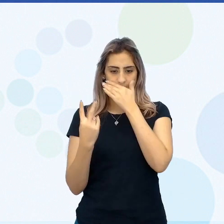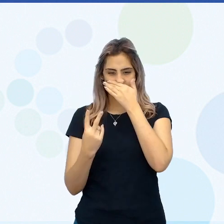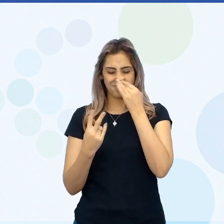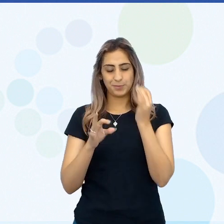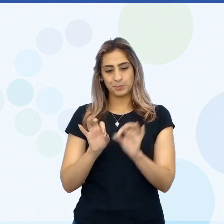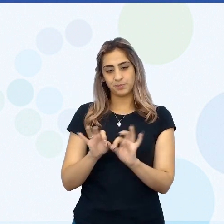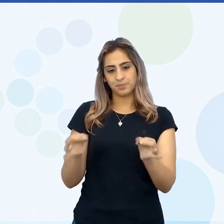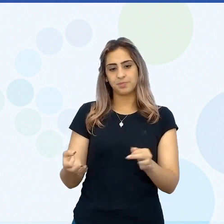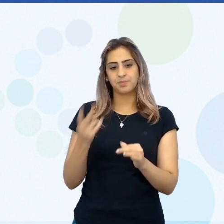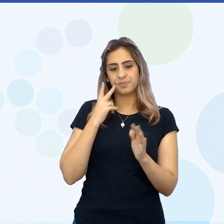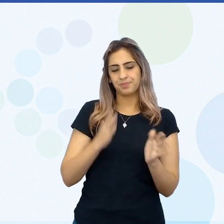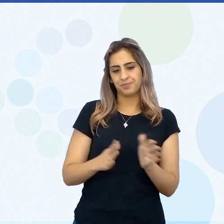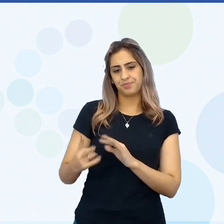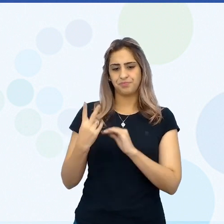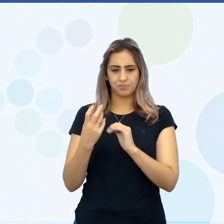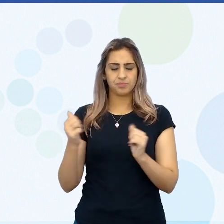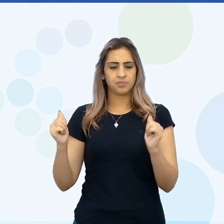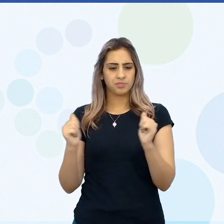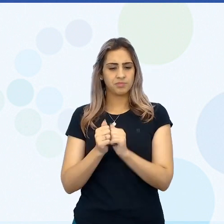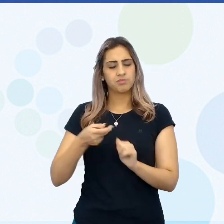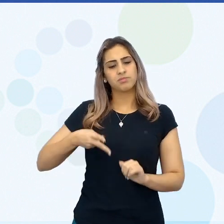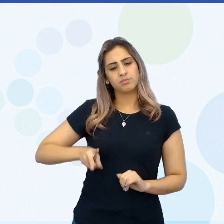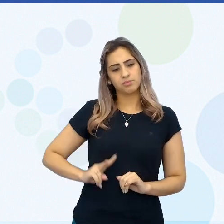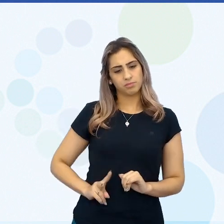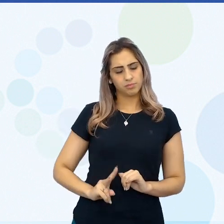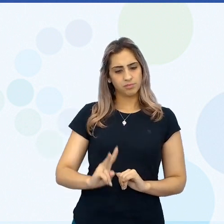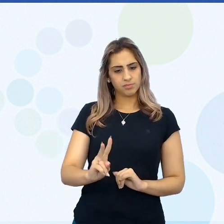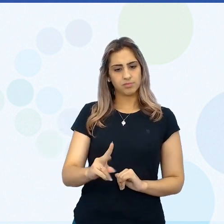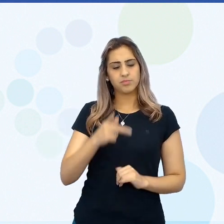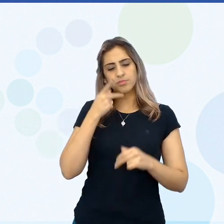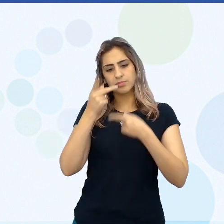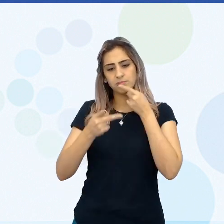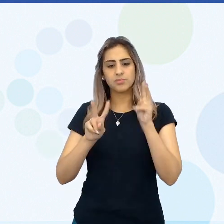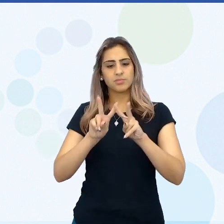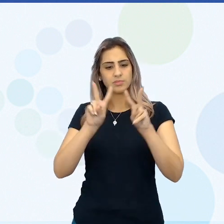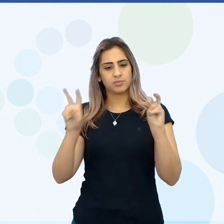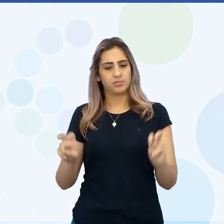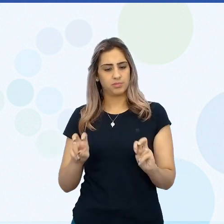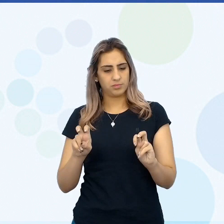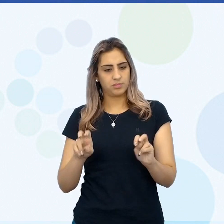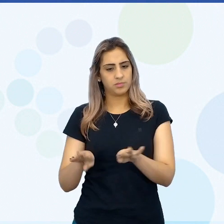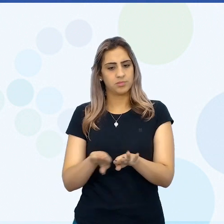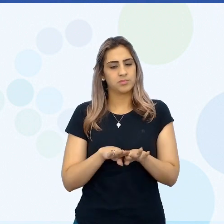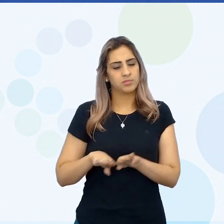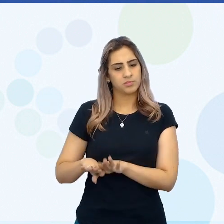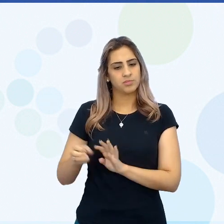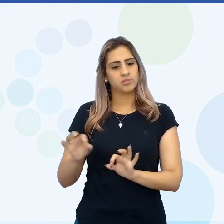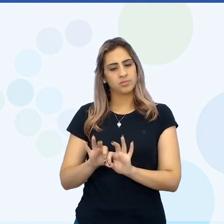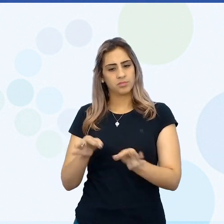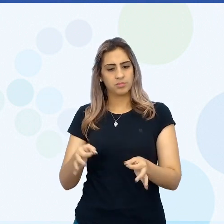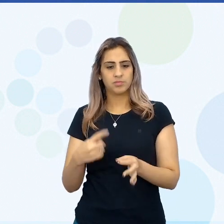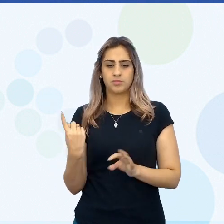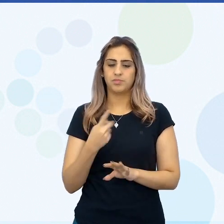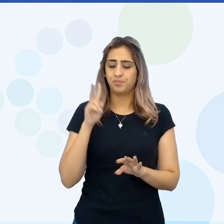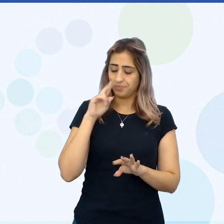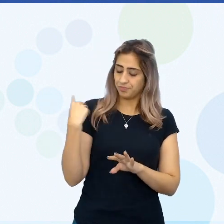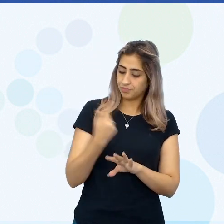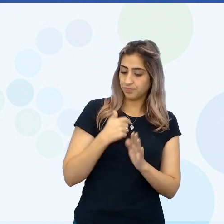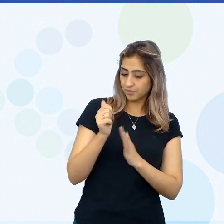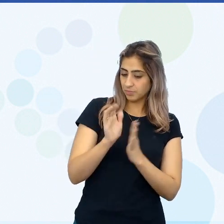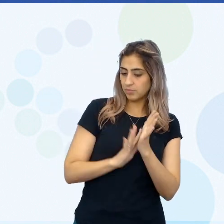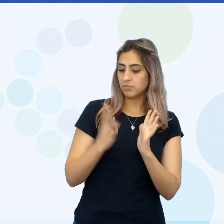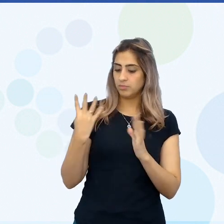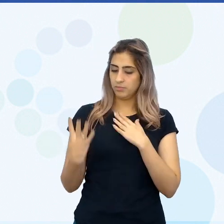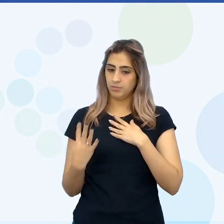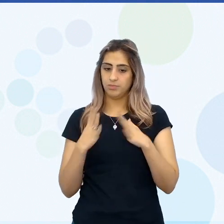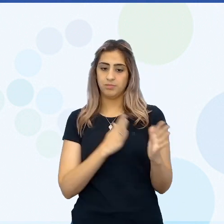simples, parte 2. Estamos continuando a falar sobre a regressão linear simples. Lembrando que a nossa atividade 4 inteira